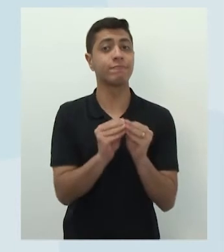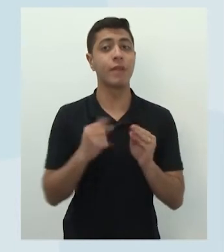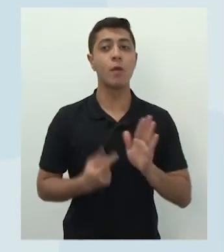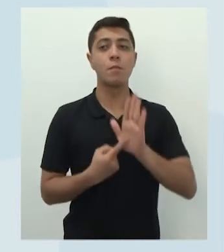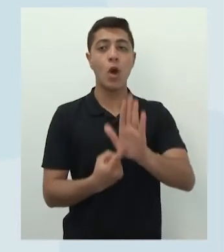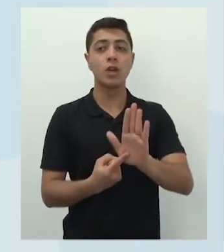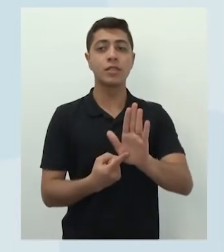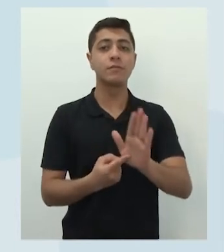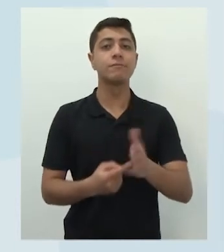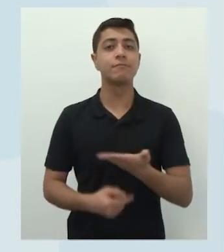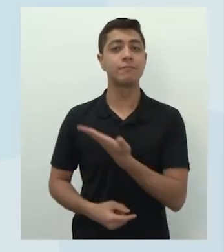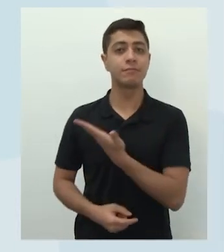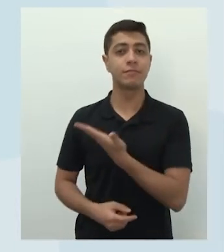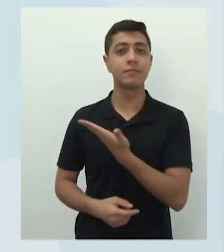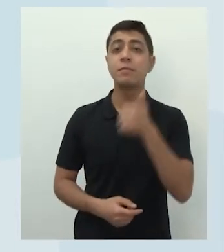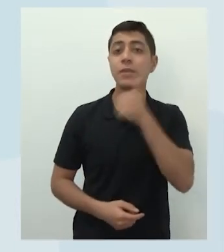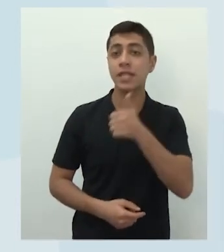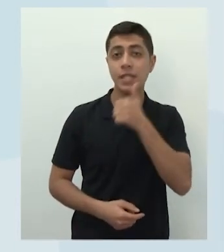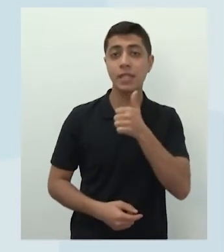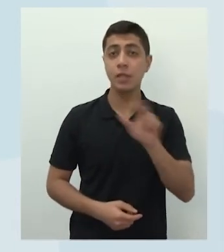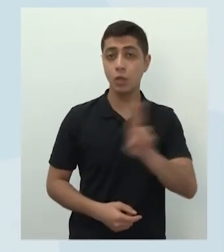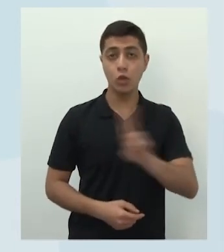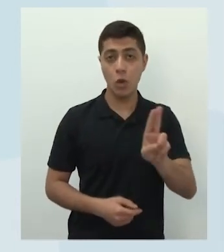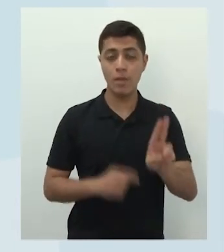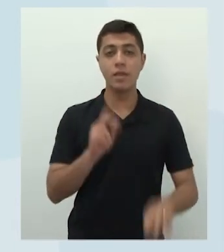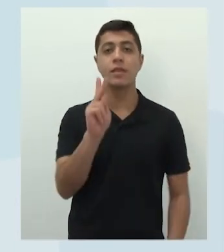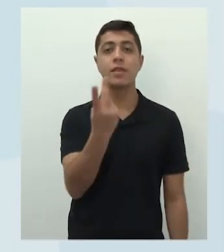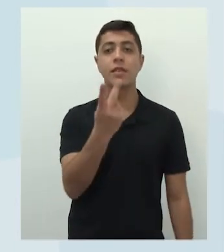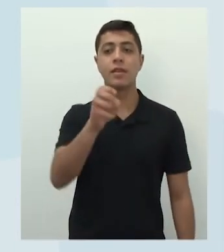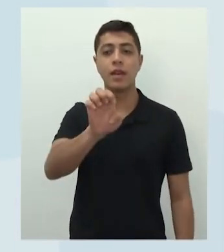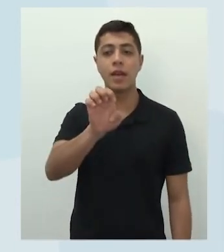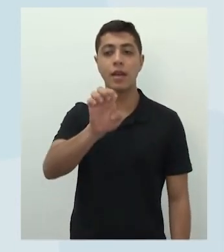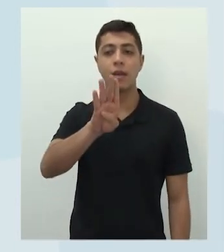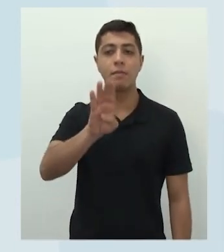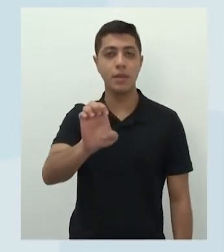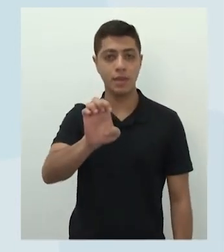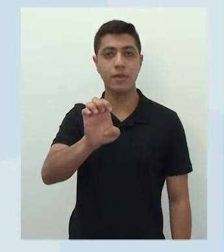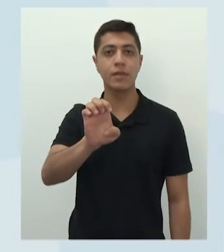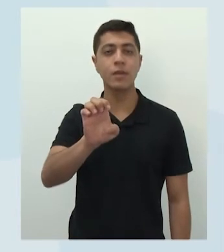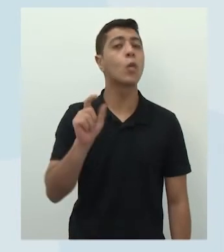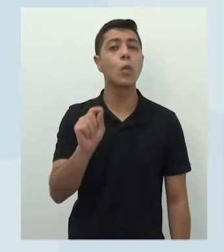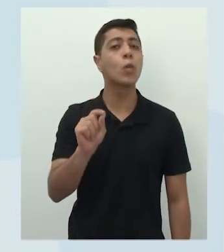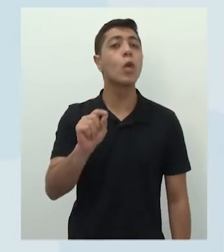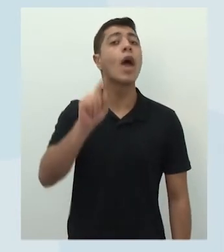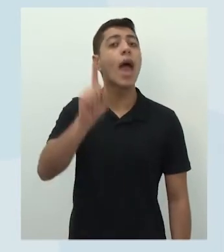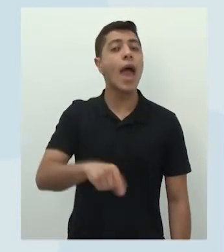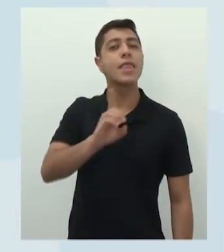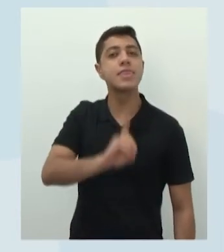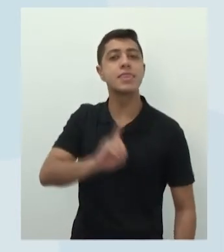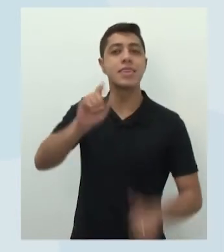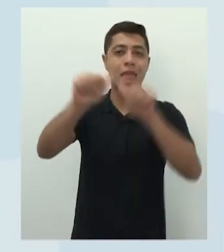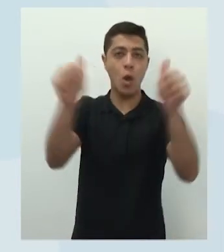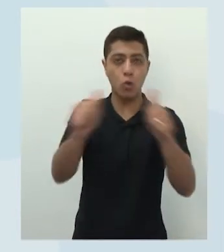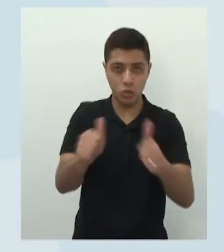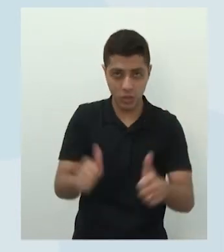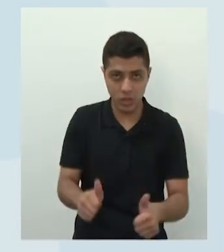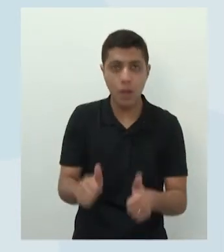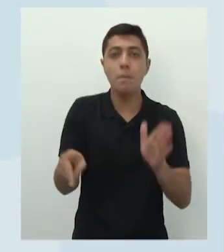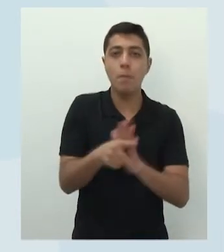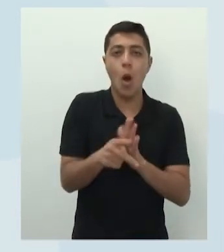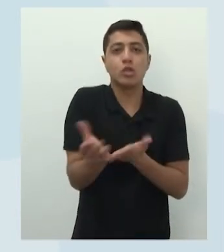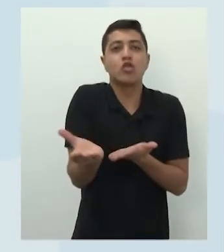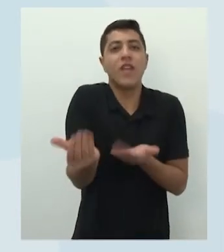adolescentes, né? Aqui eu sou apenas um monte de fóton na tela, eu não sou real. E isso é uma discussão que também é legal fazer com os